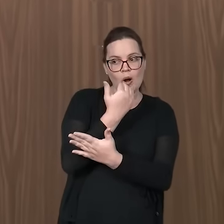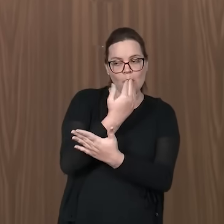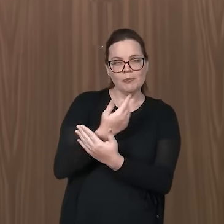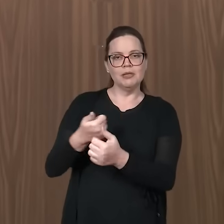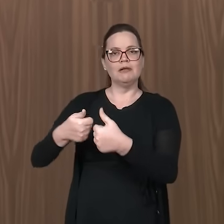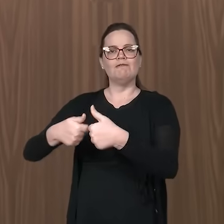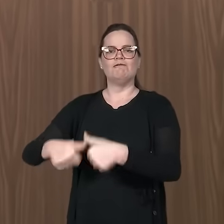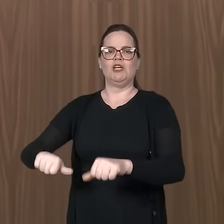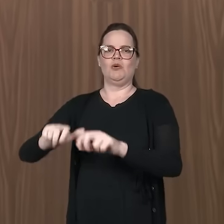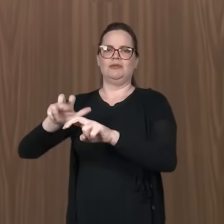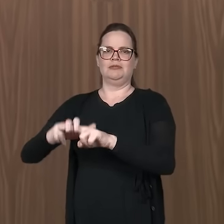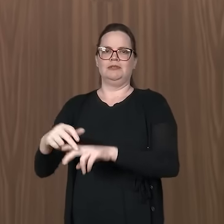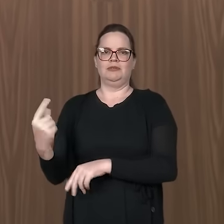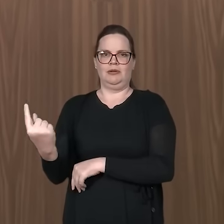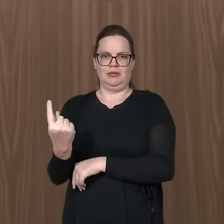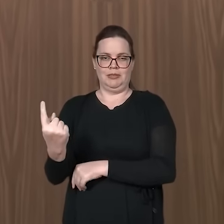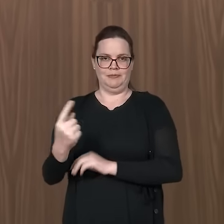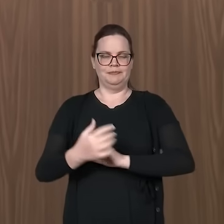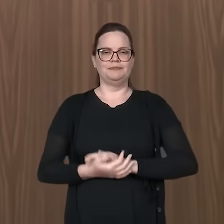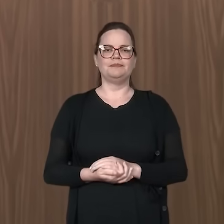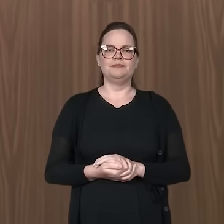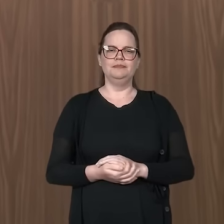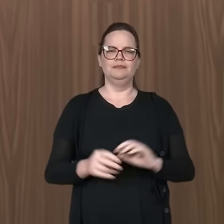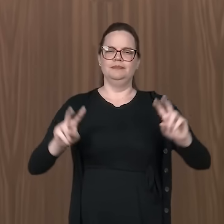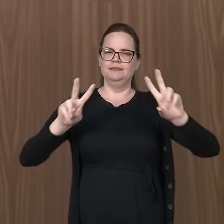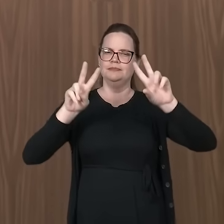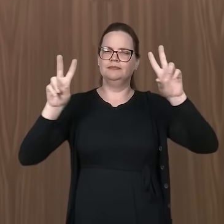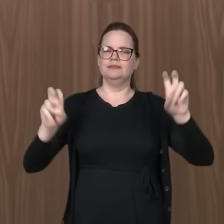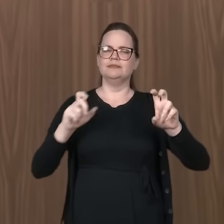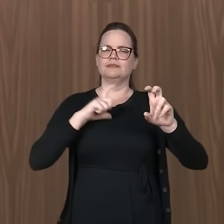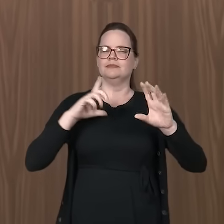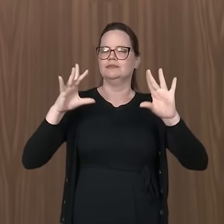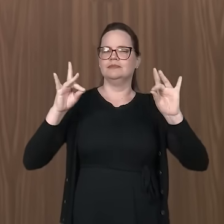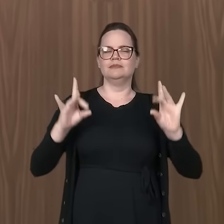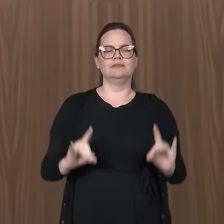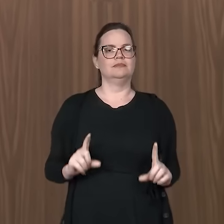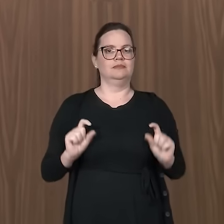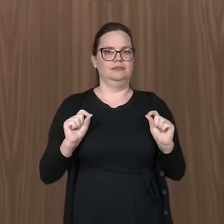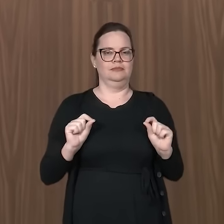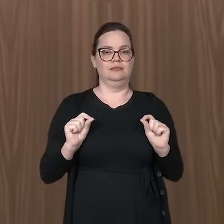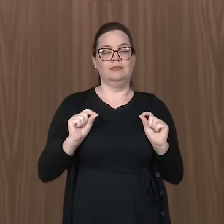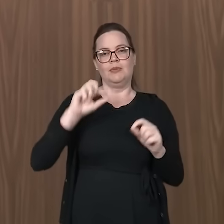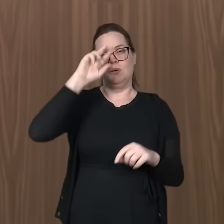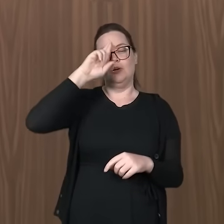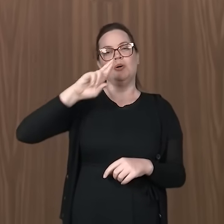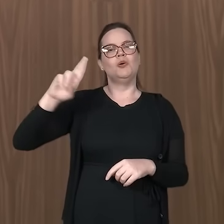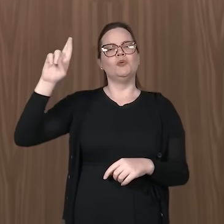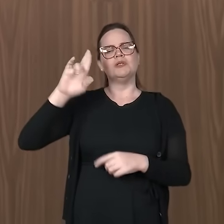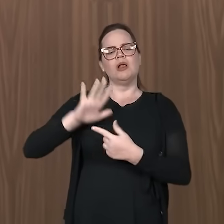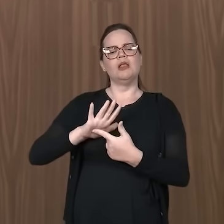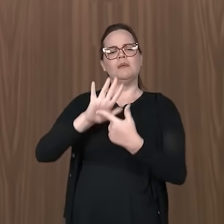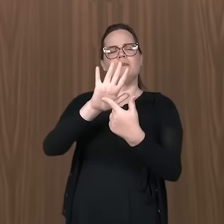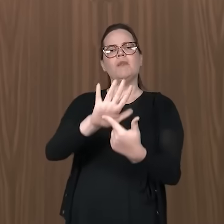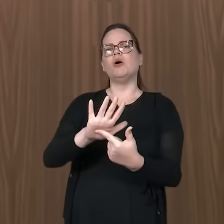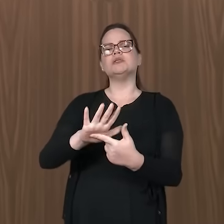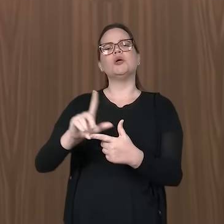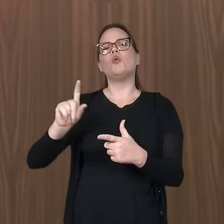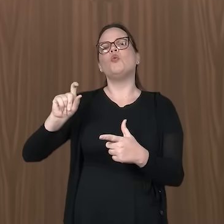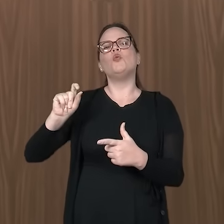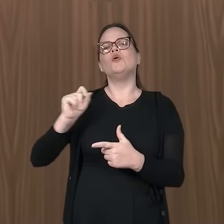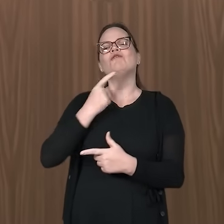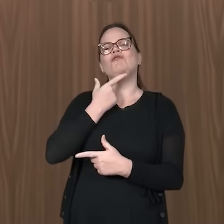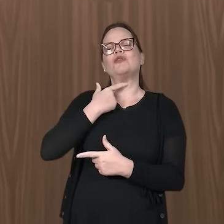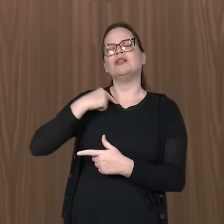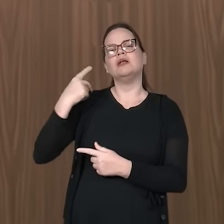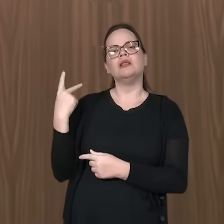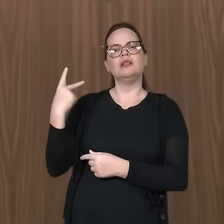são maravilhosos e especiais de como o Senhor ele mostra o que ele iria fazer naquele lugar